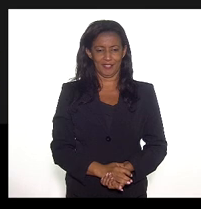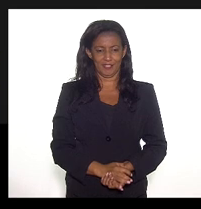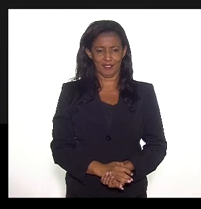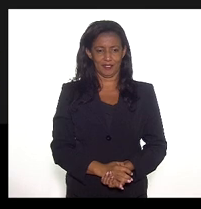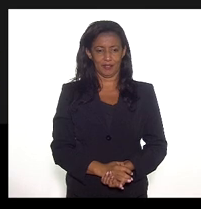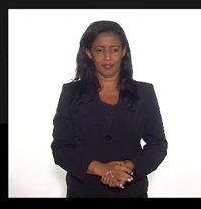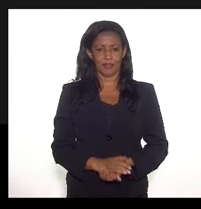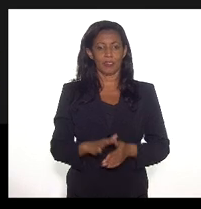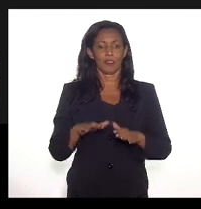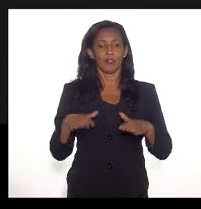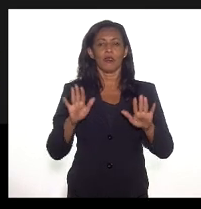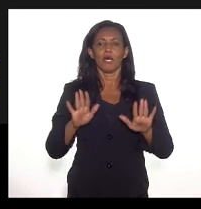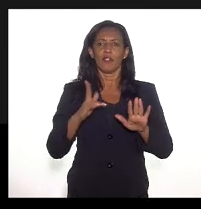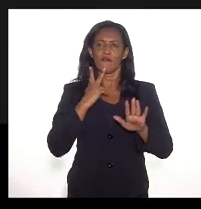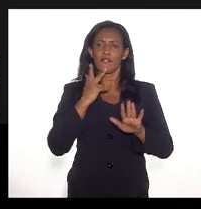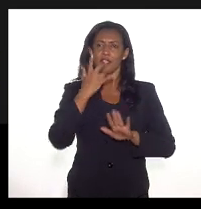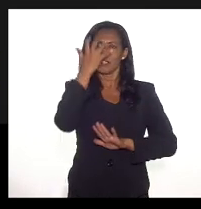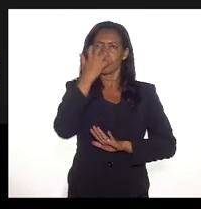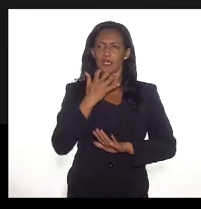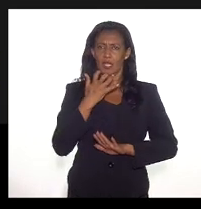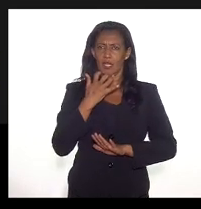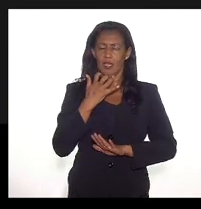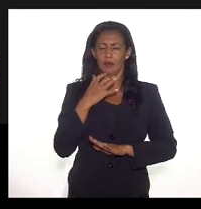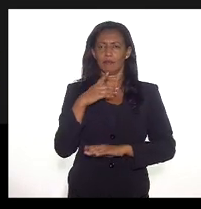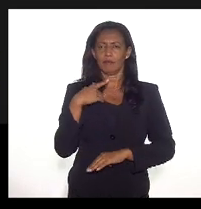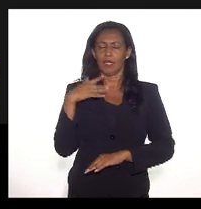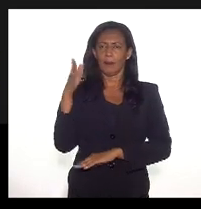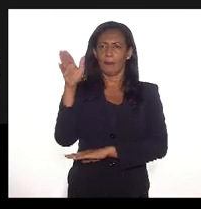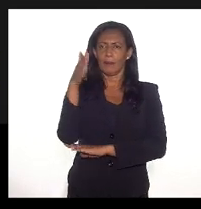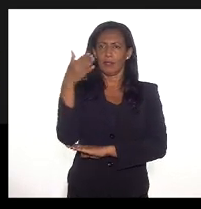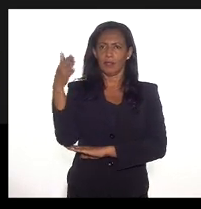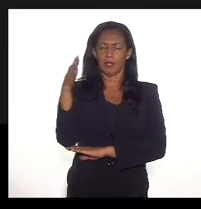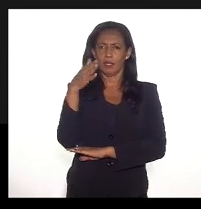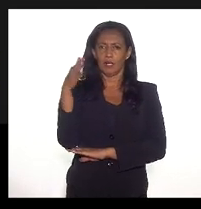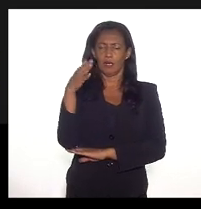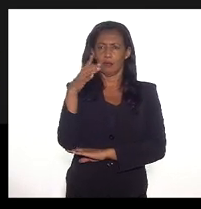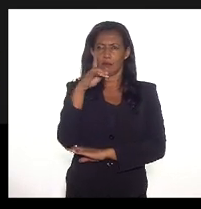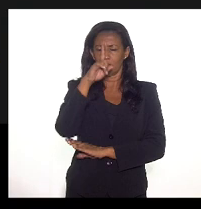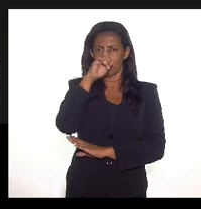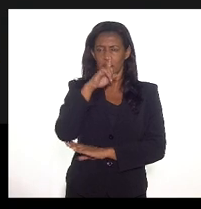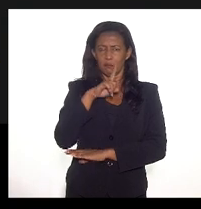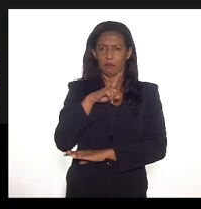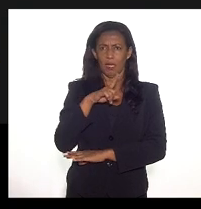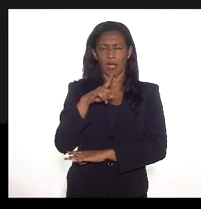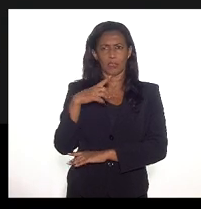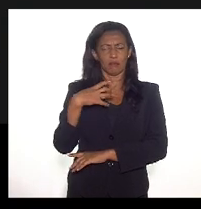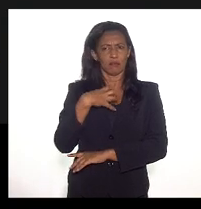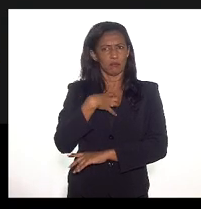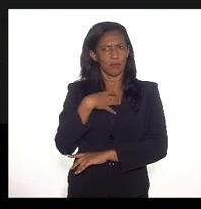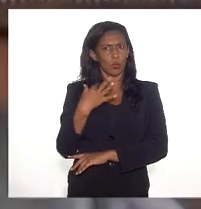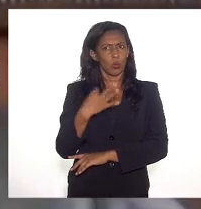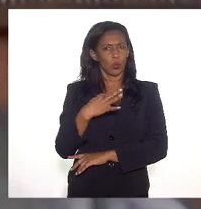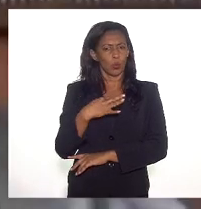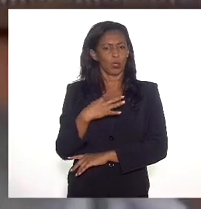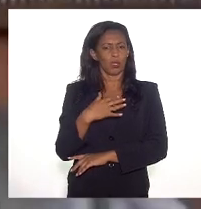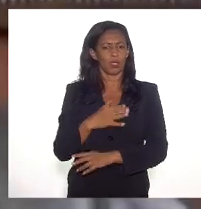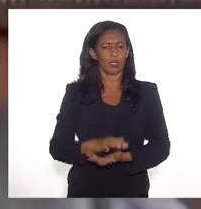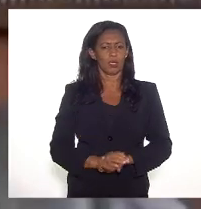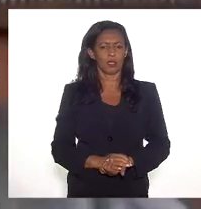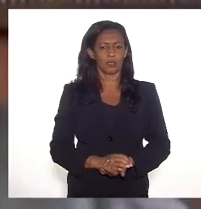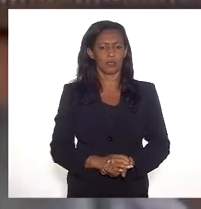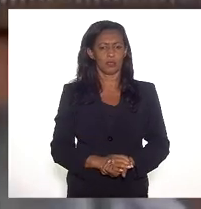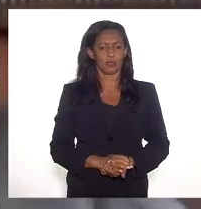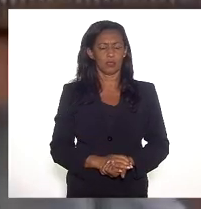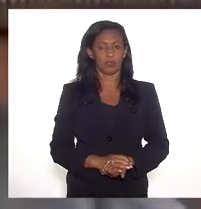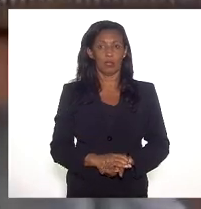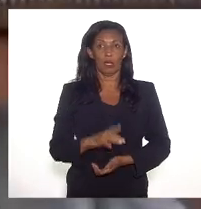por falar em bandeira, estão agora assim. Falando sério, assim, uma imagem que me doeu muito, assim, e é muito sintomática desses tempos, foram